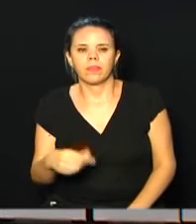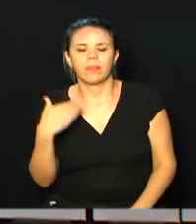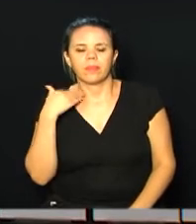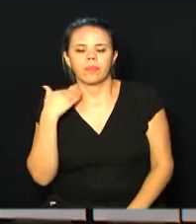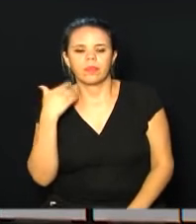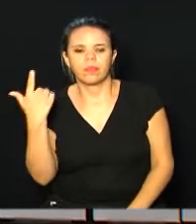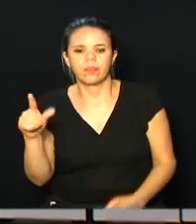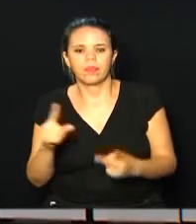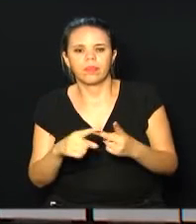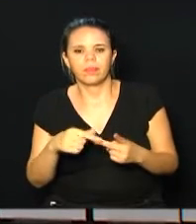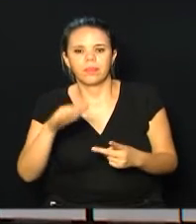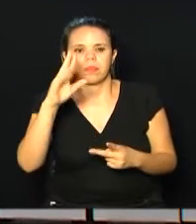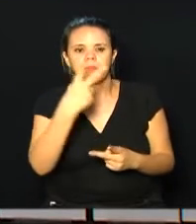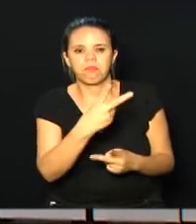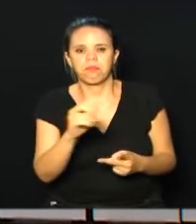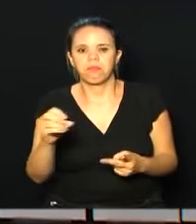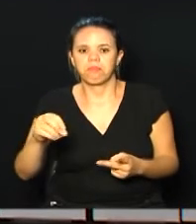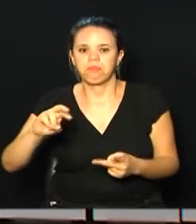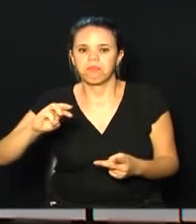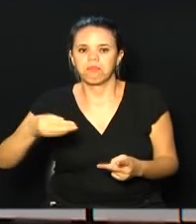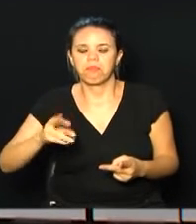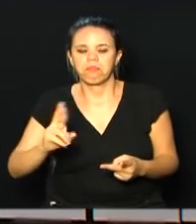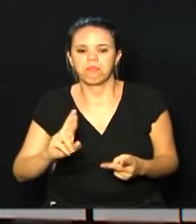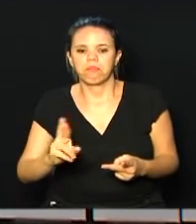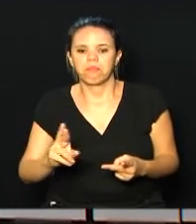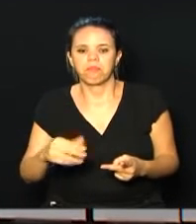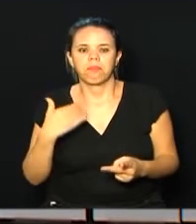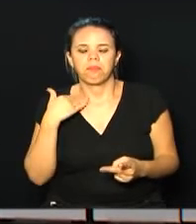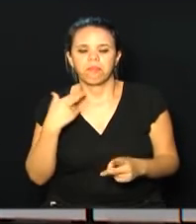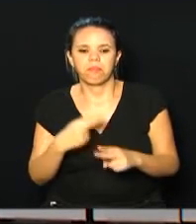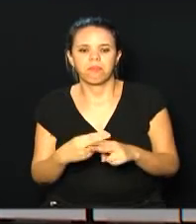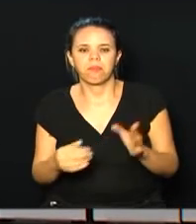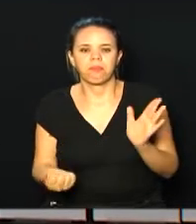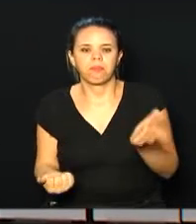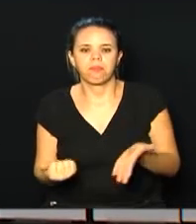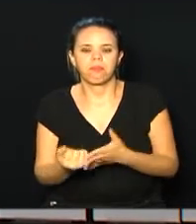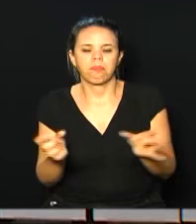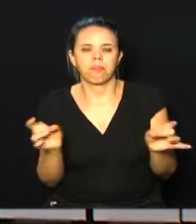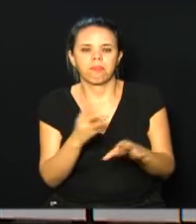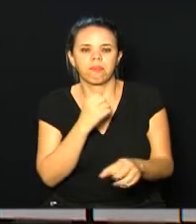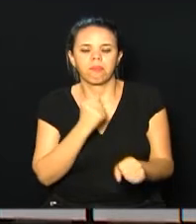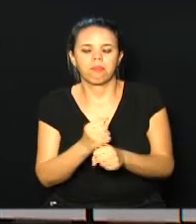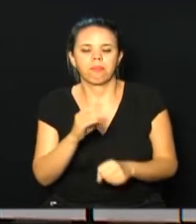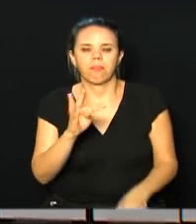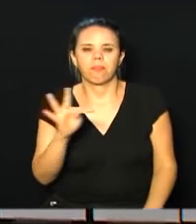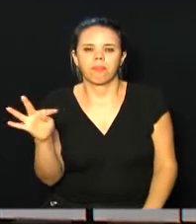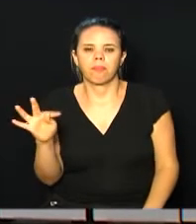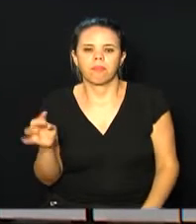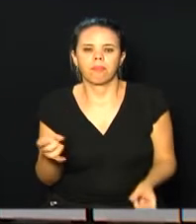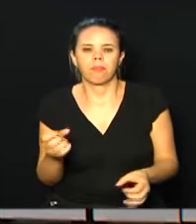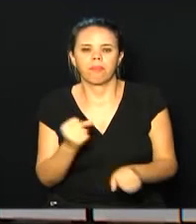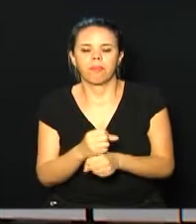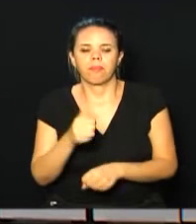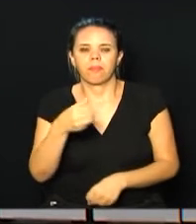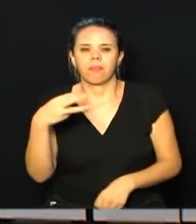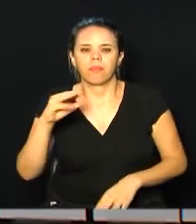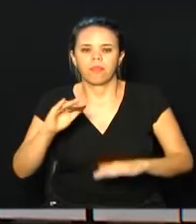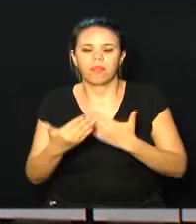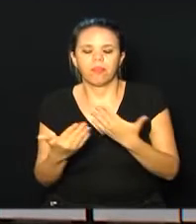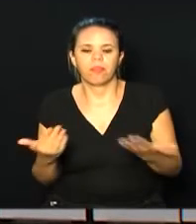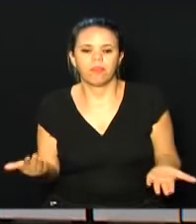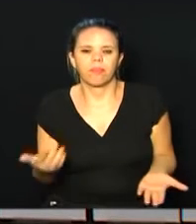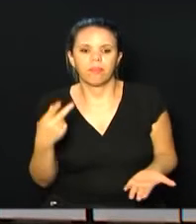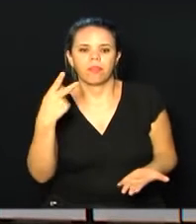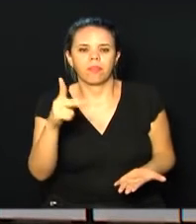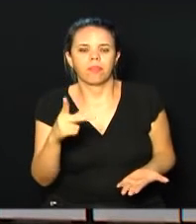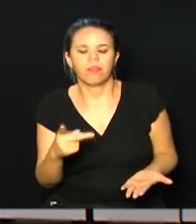Brasil de mais 200 milhões de reais. Esse da Caixa vai possibilitar terminar o BRT e ainda asfaltar 13 bairros. O seu bairro